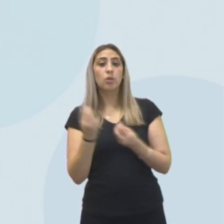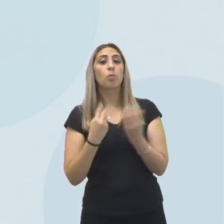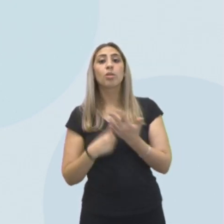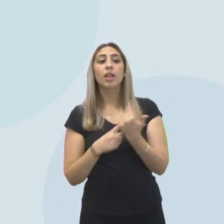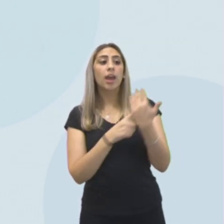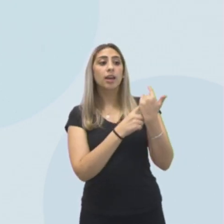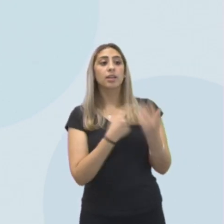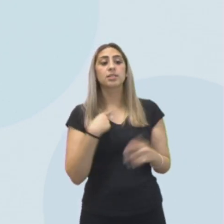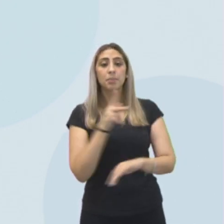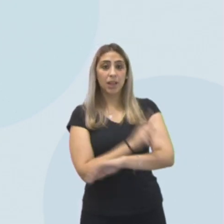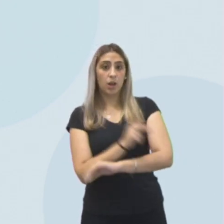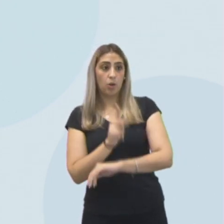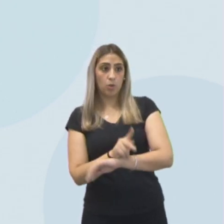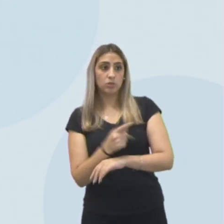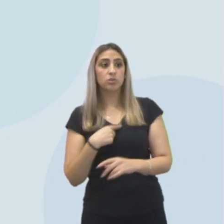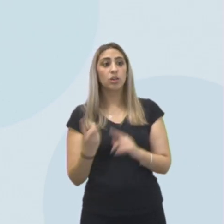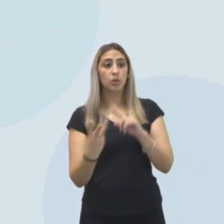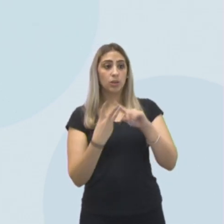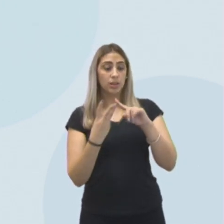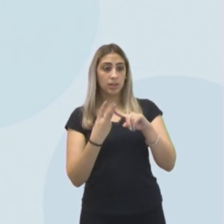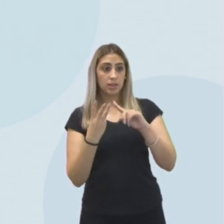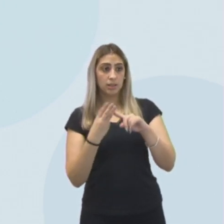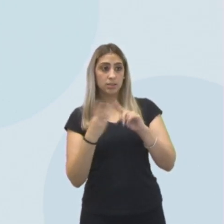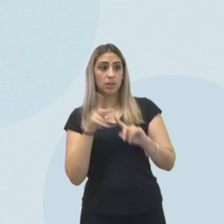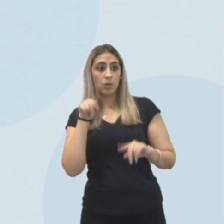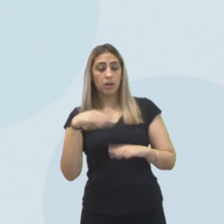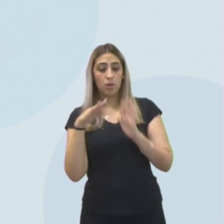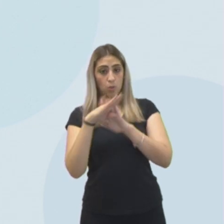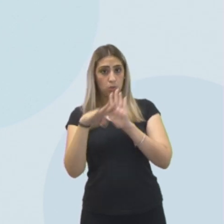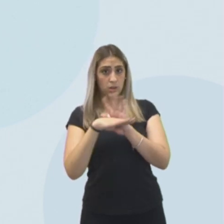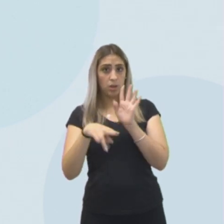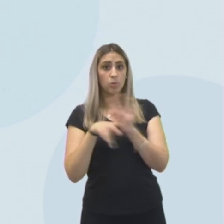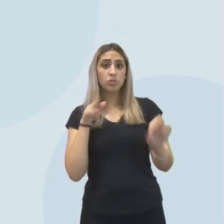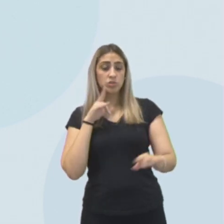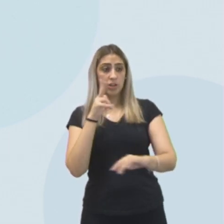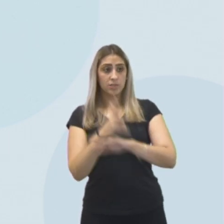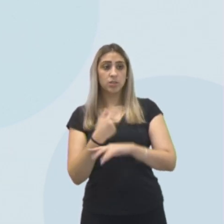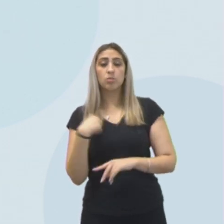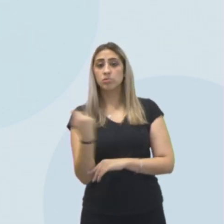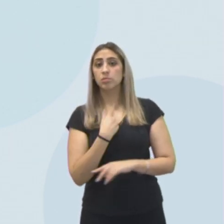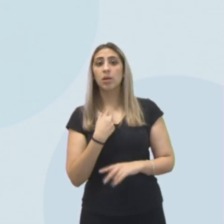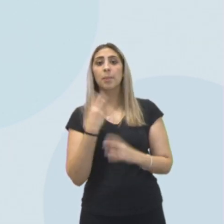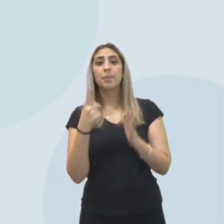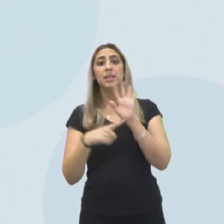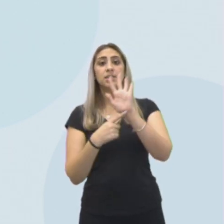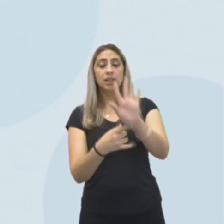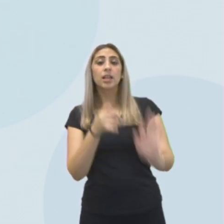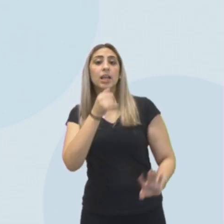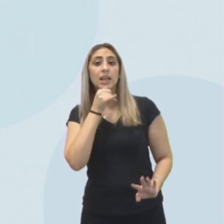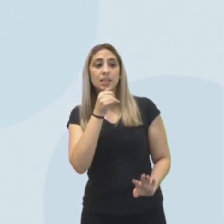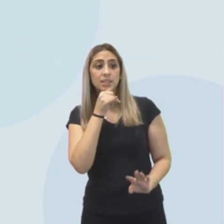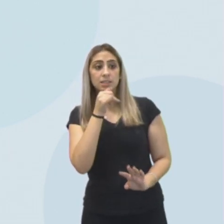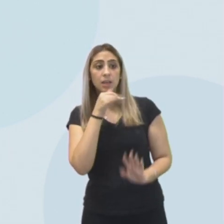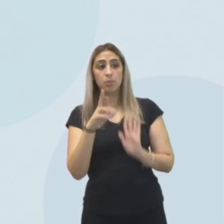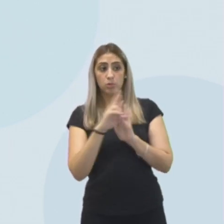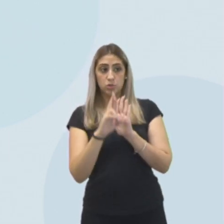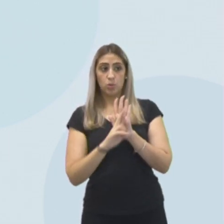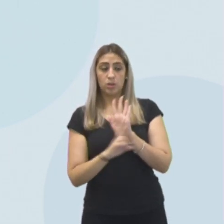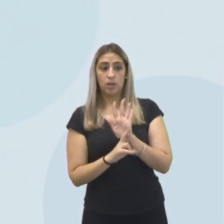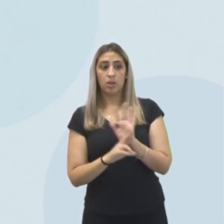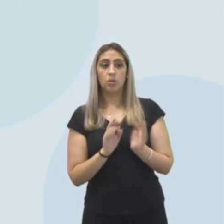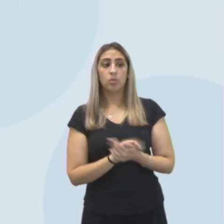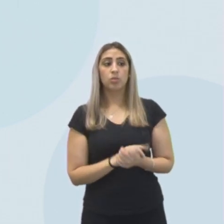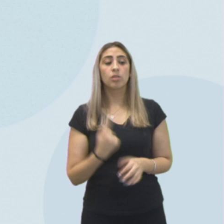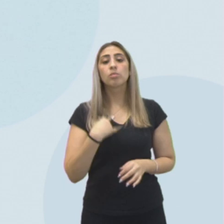pedagógicas. Terceiro é o roteiro de gravação. Então, nós vamos apresentar um exemplo de roteiro, na verdade, um exemplo